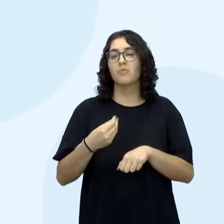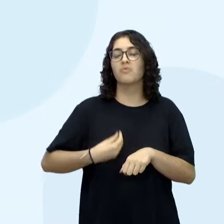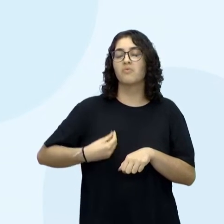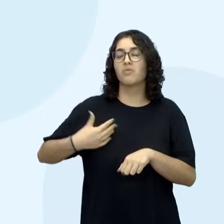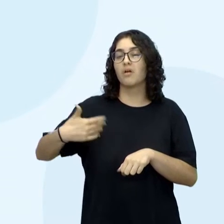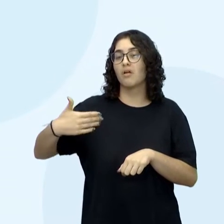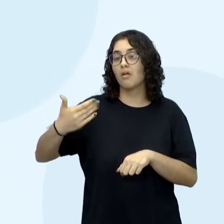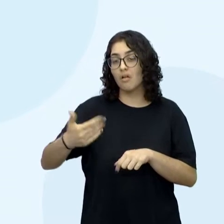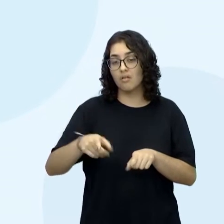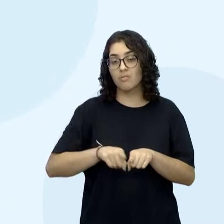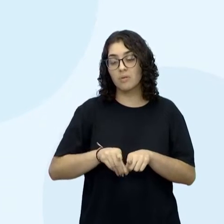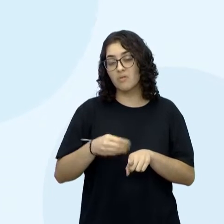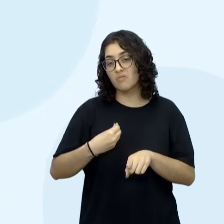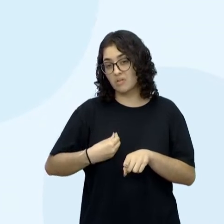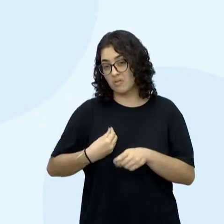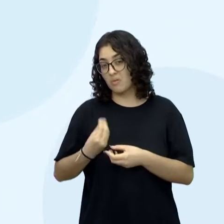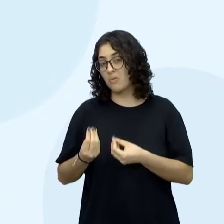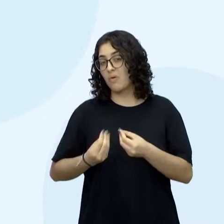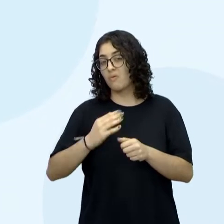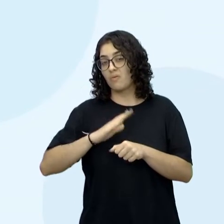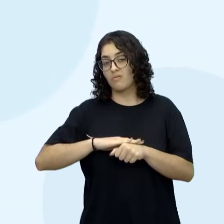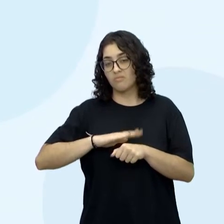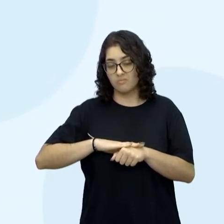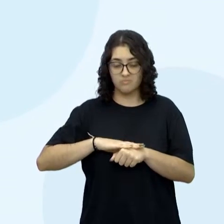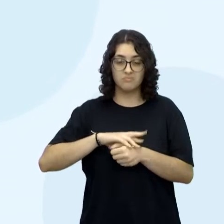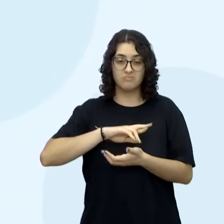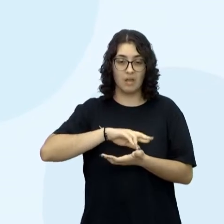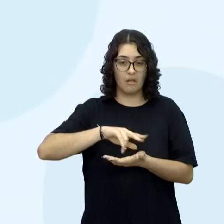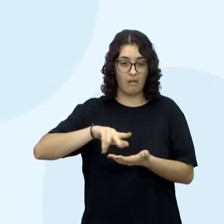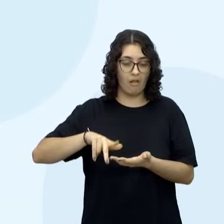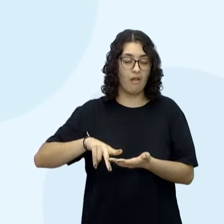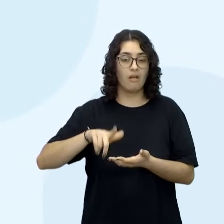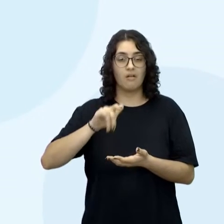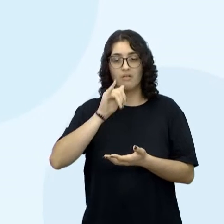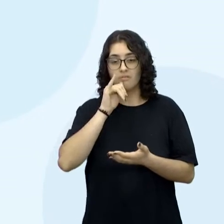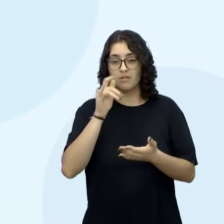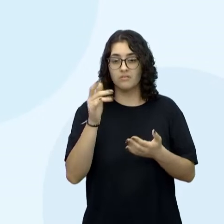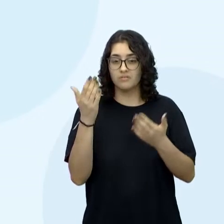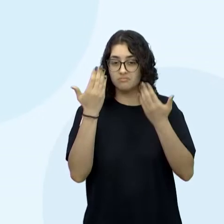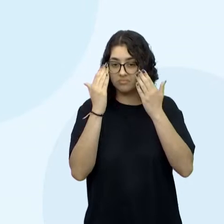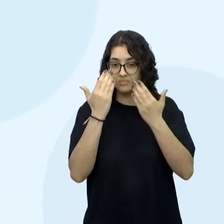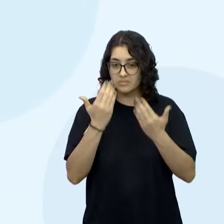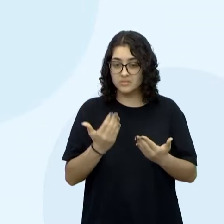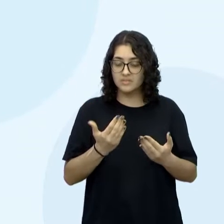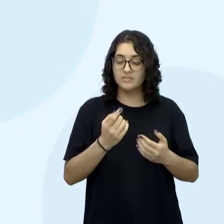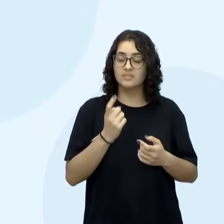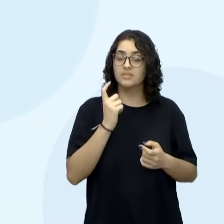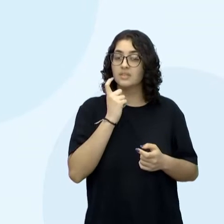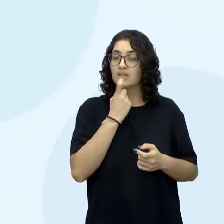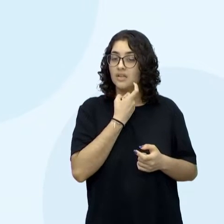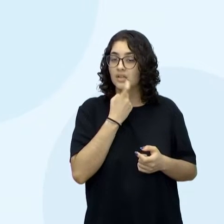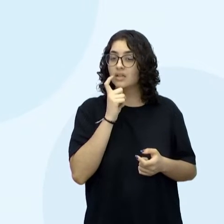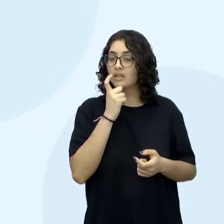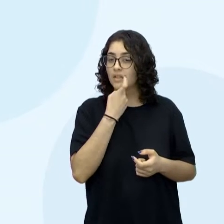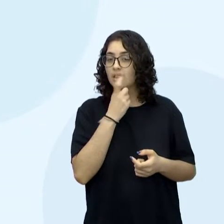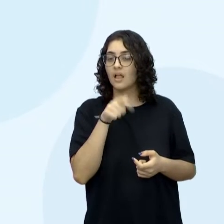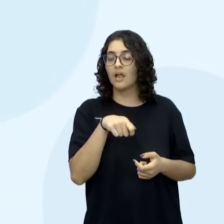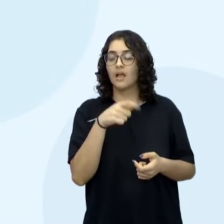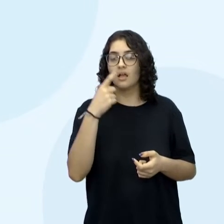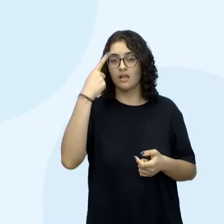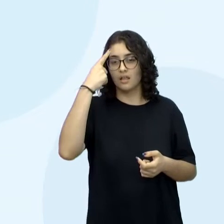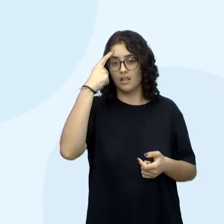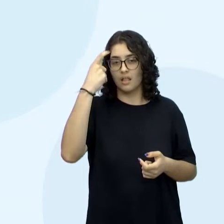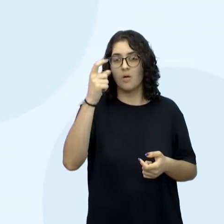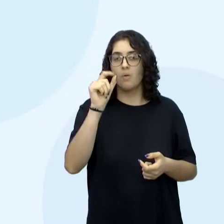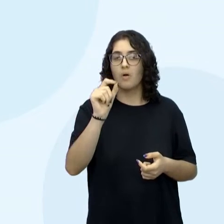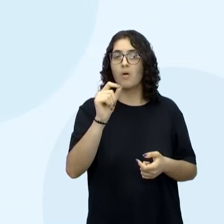viveu, como era a vida dele, dependendo de como for, questão de análise de dentes, tal, dá até para ter uma ideia mais ou menos